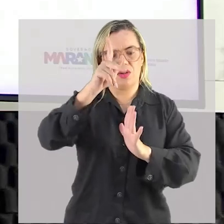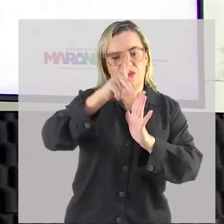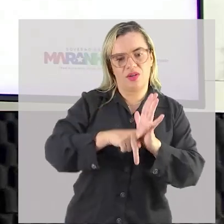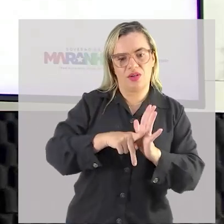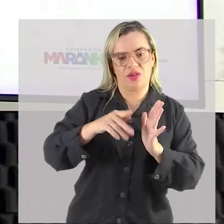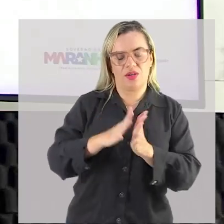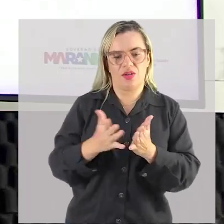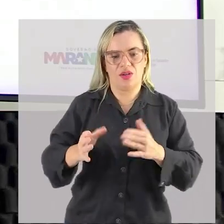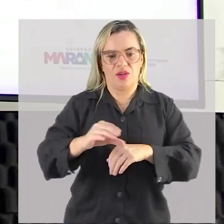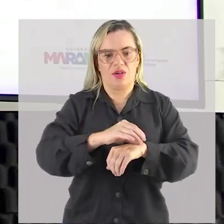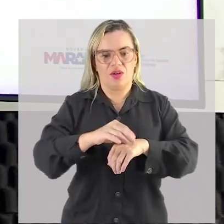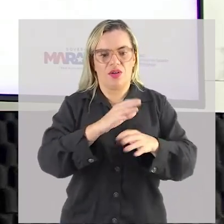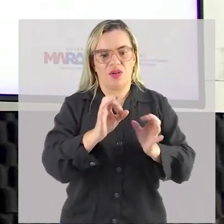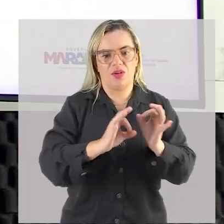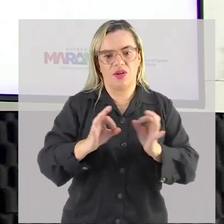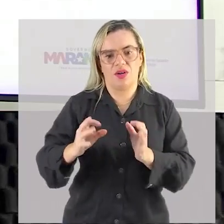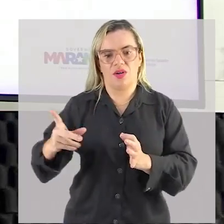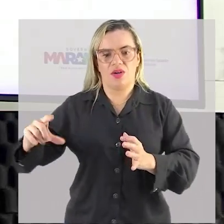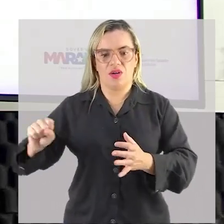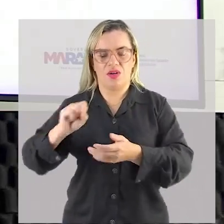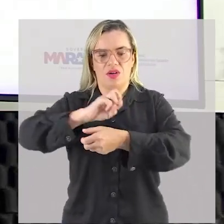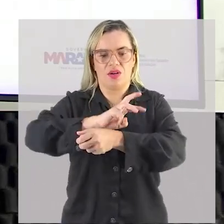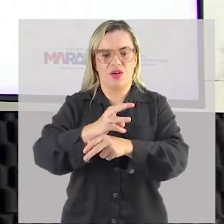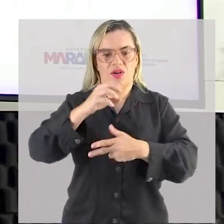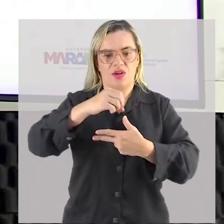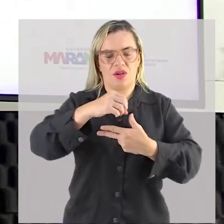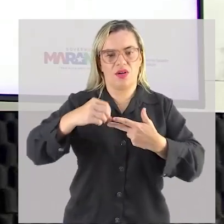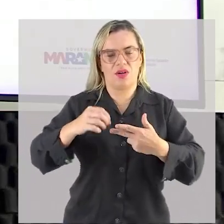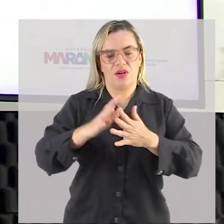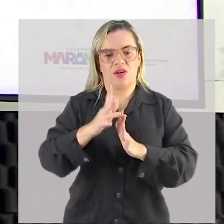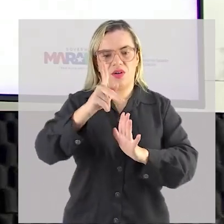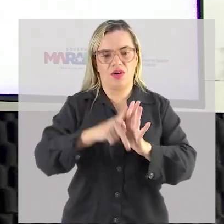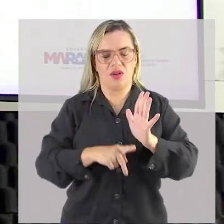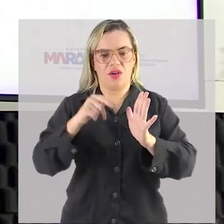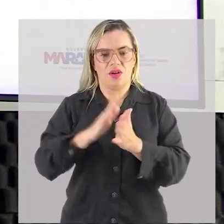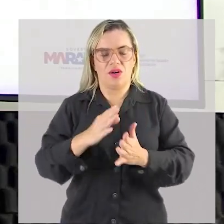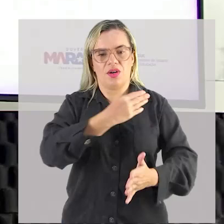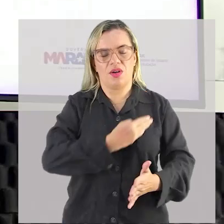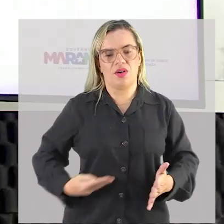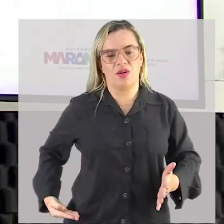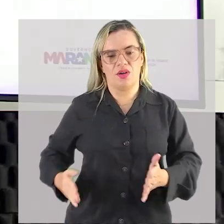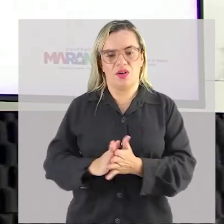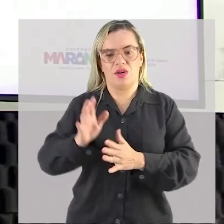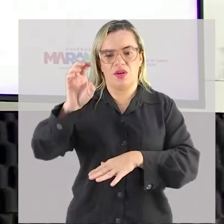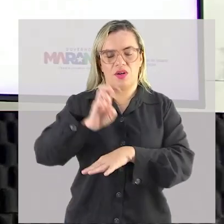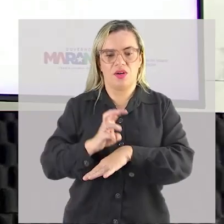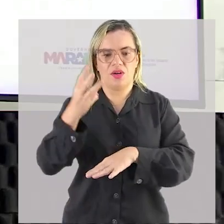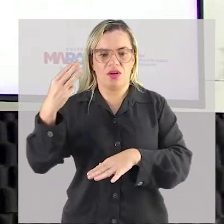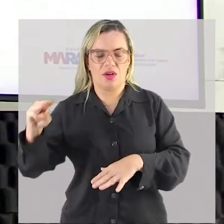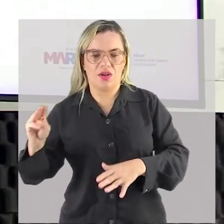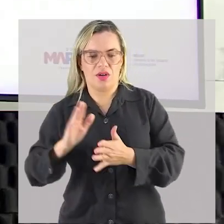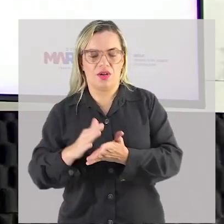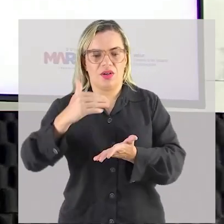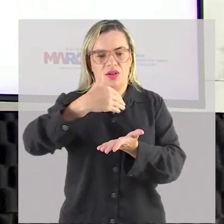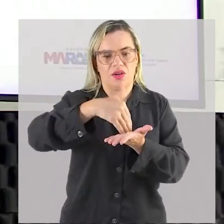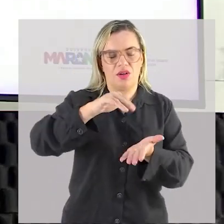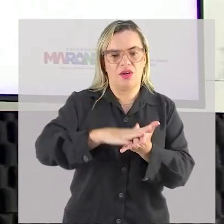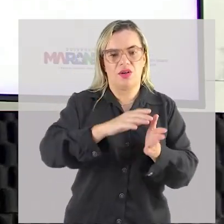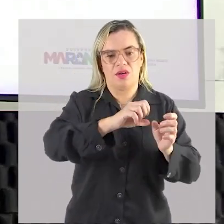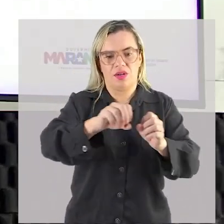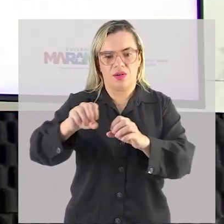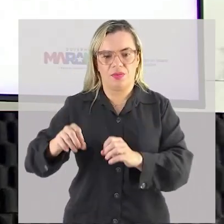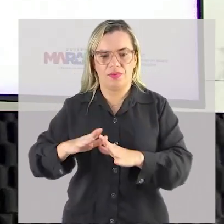projeto né o curso preparatório pais o emn é um projeto do Governo do Estado através da